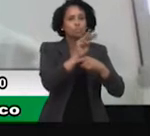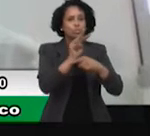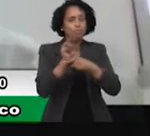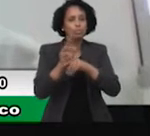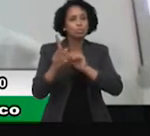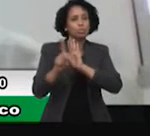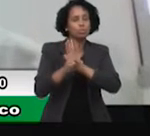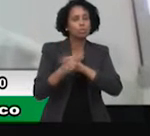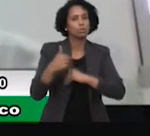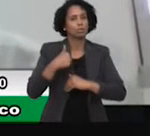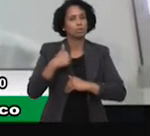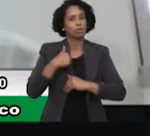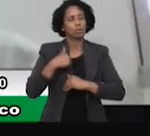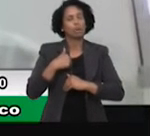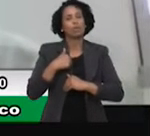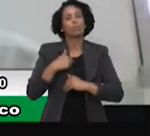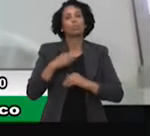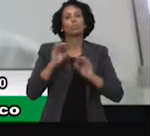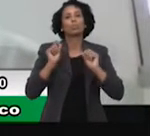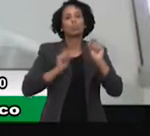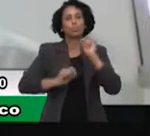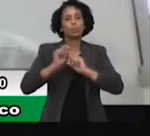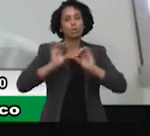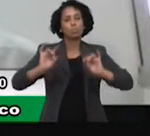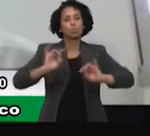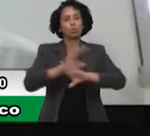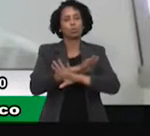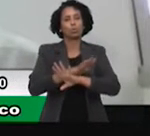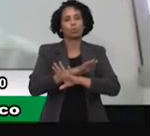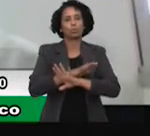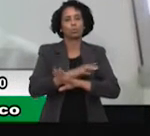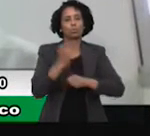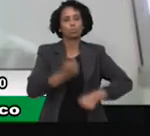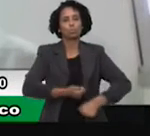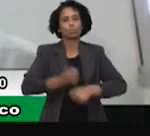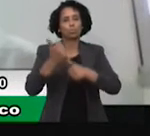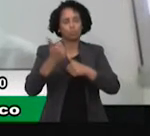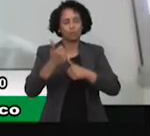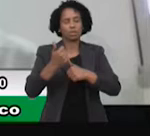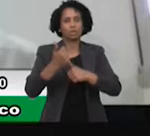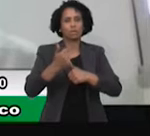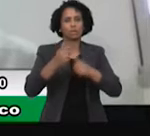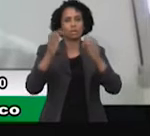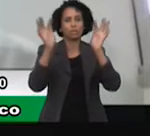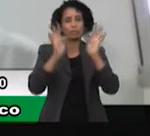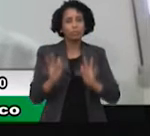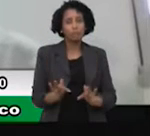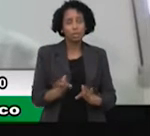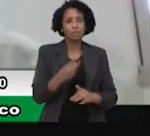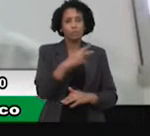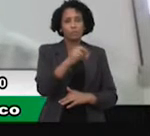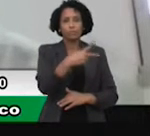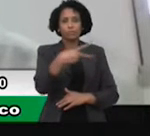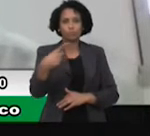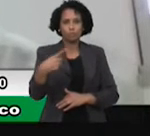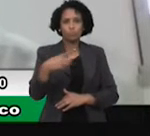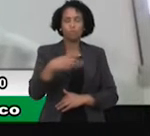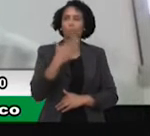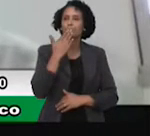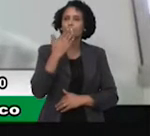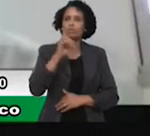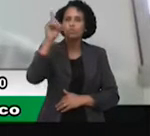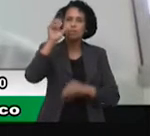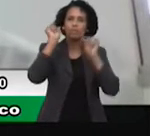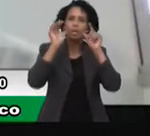termino desejando um feliz ano de 2021 a cada um de vocês, pedindo que Deus abençoe ricamente